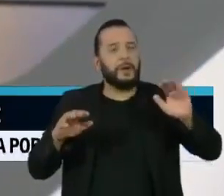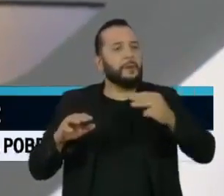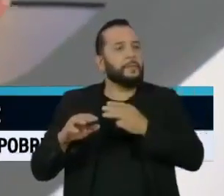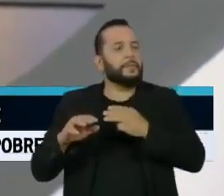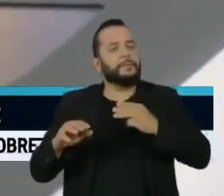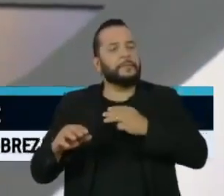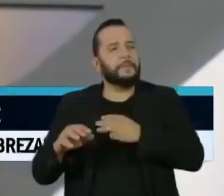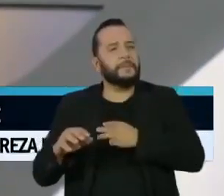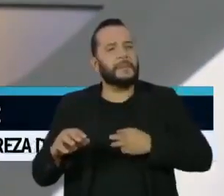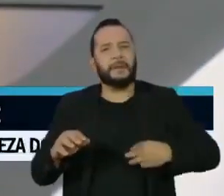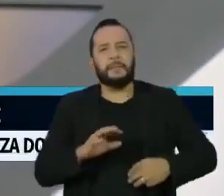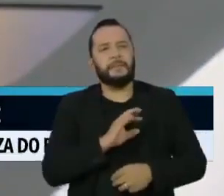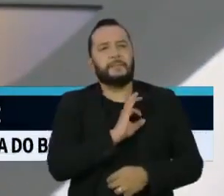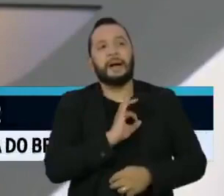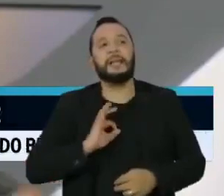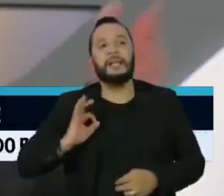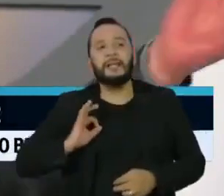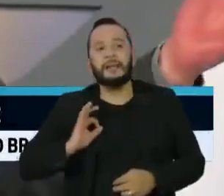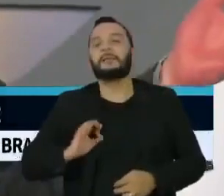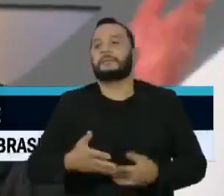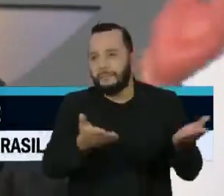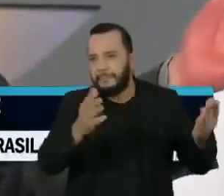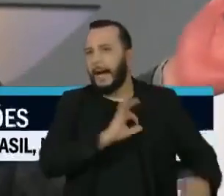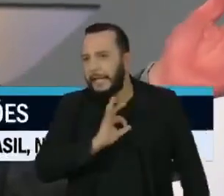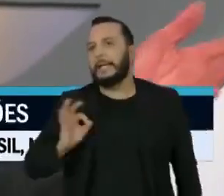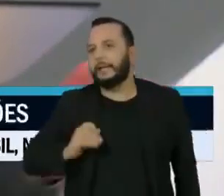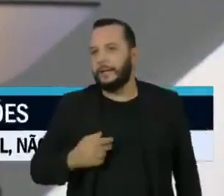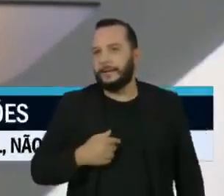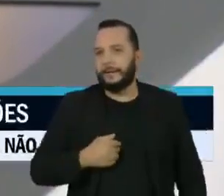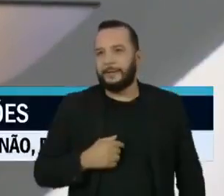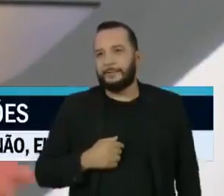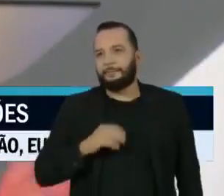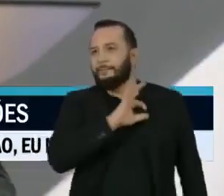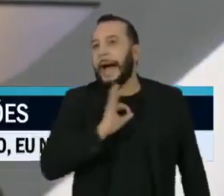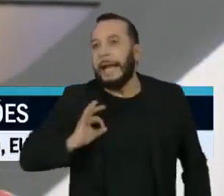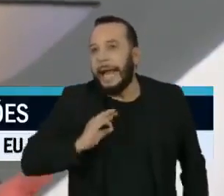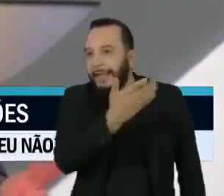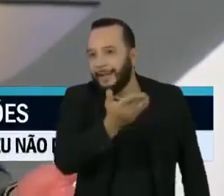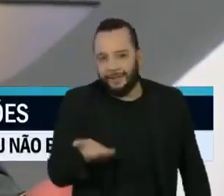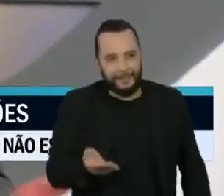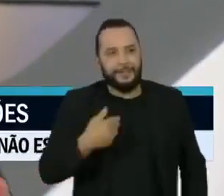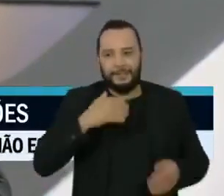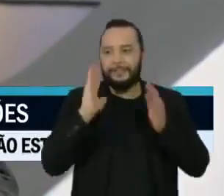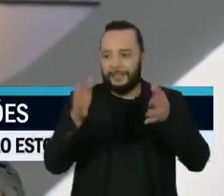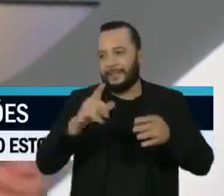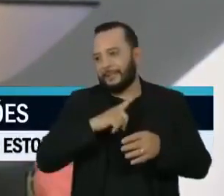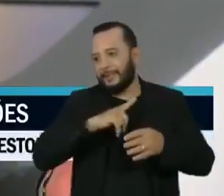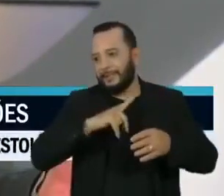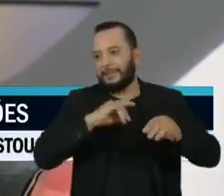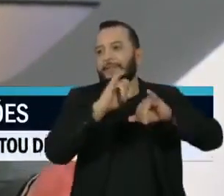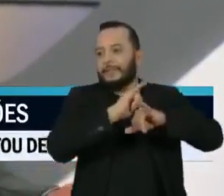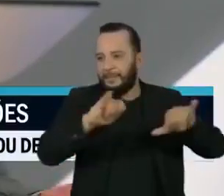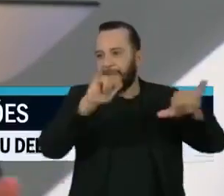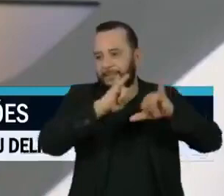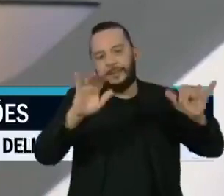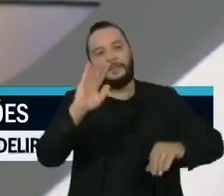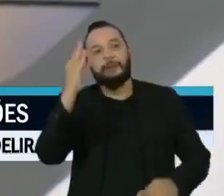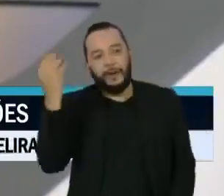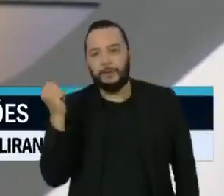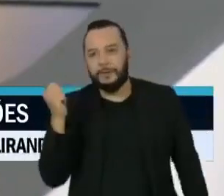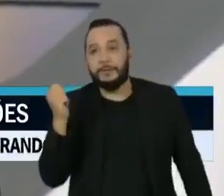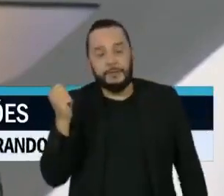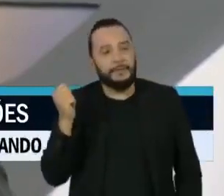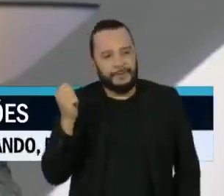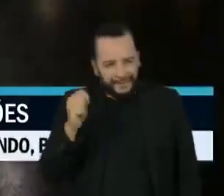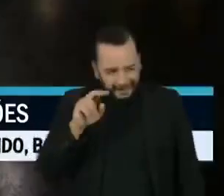Ambiente, Marina Silva. A Marina Silva. Uhum. Marina Silva foi pintada. Não, aqui, ó, ela vai tirar dinheiro